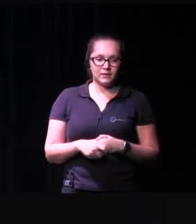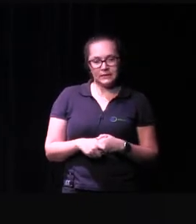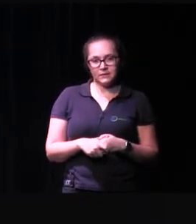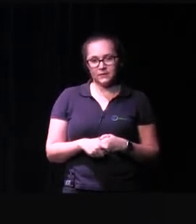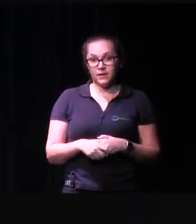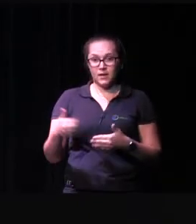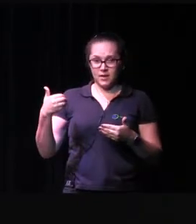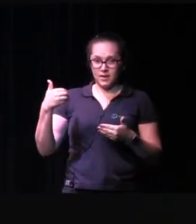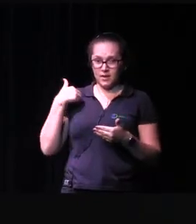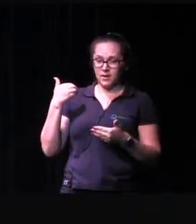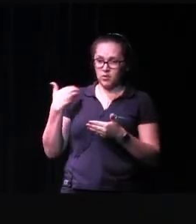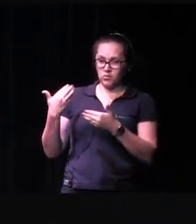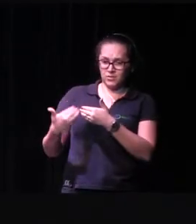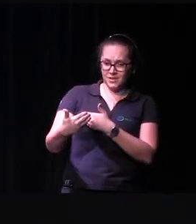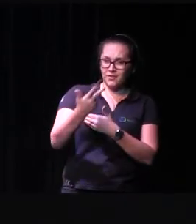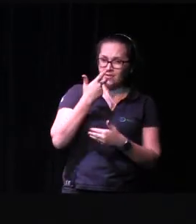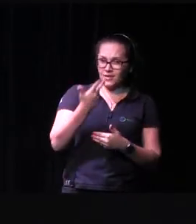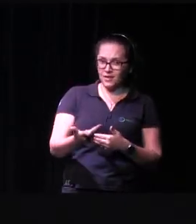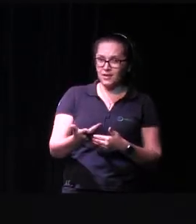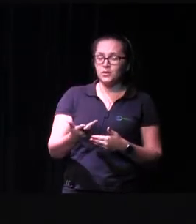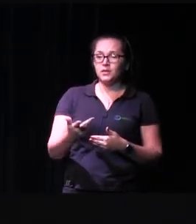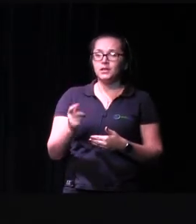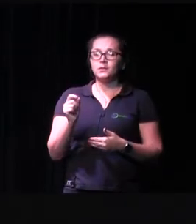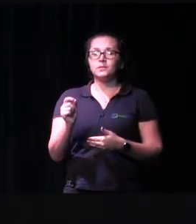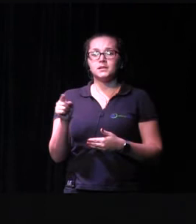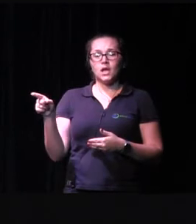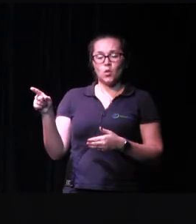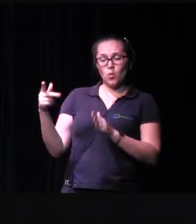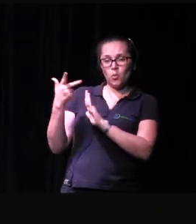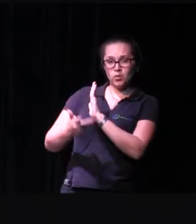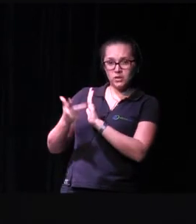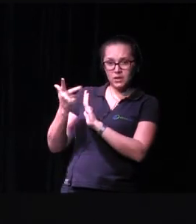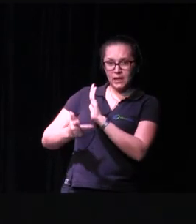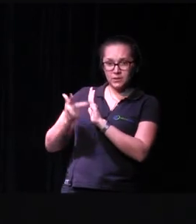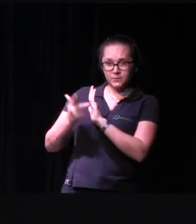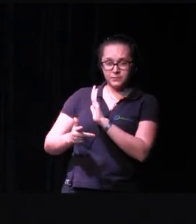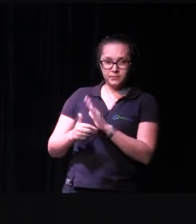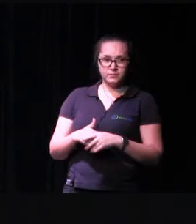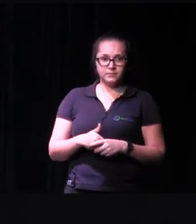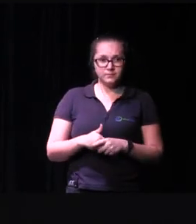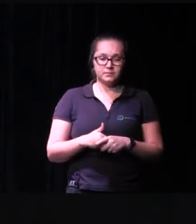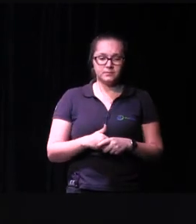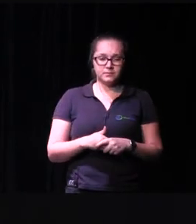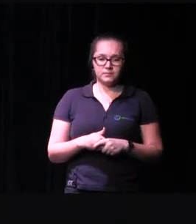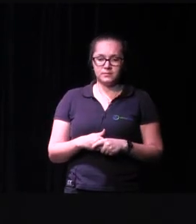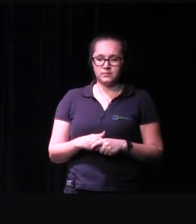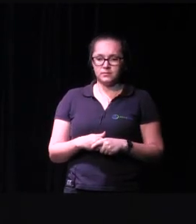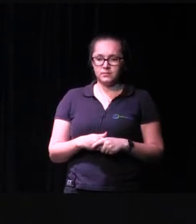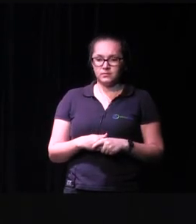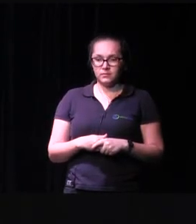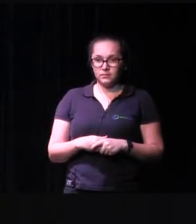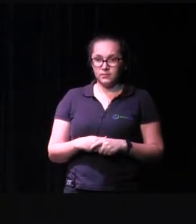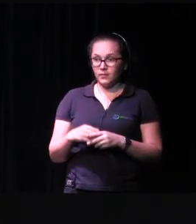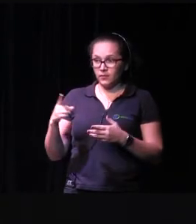comecei dizendo que o projeto encomendado para a Praça da Quinta